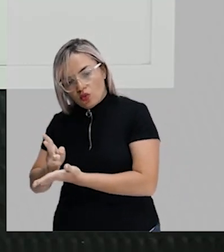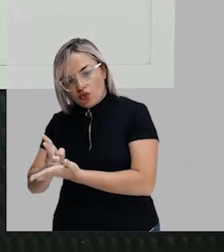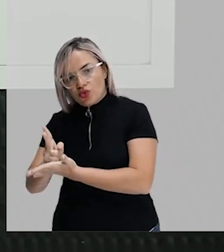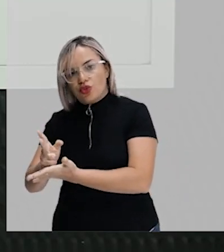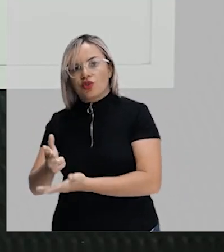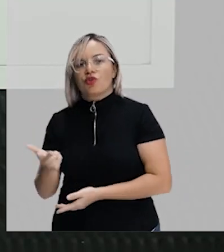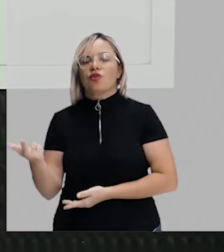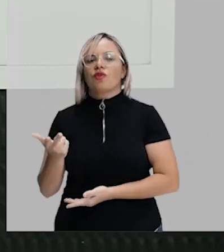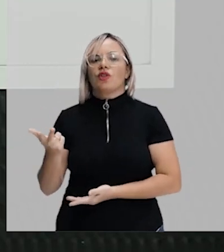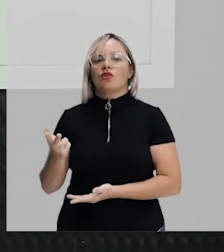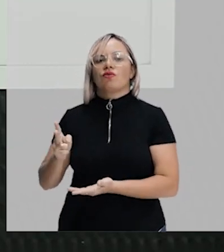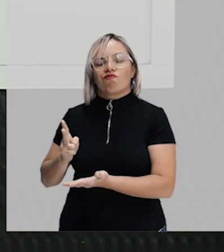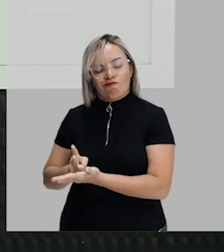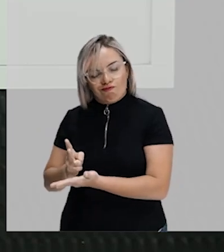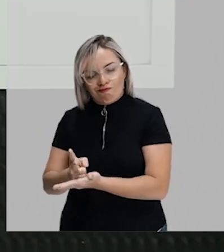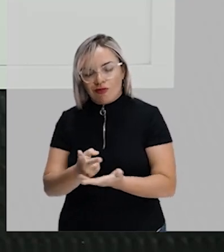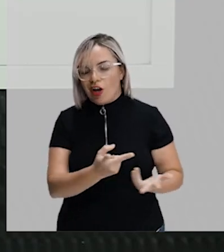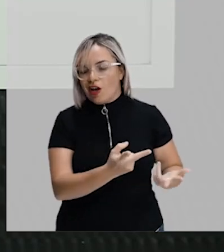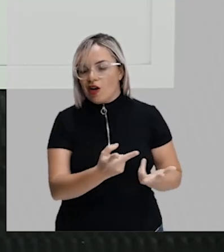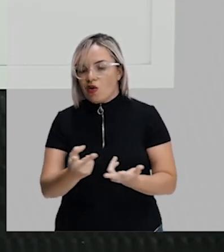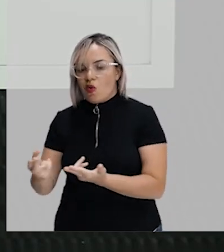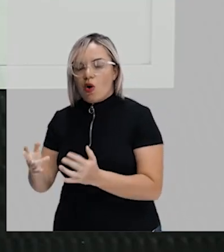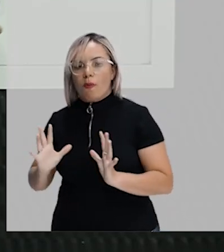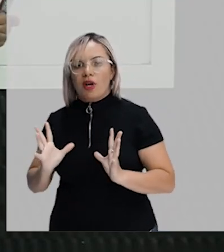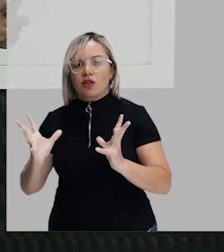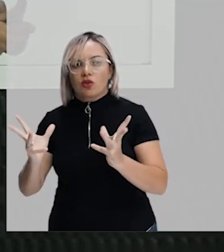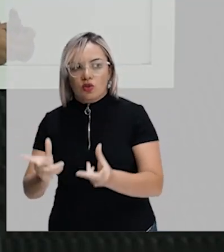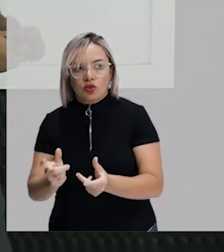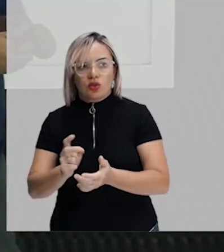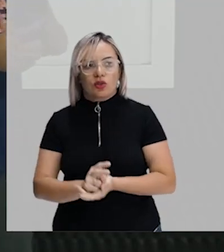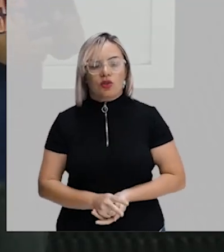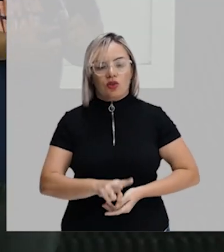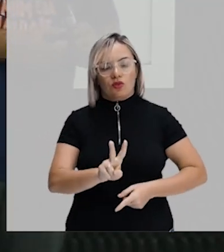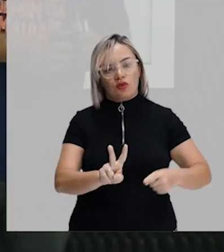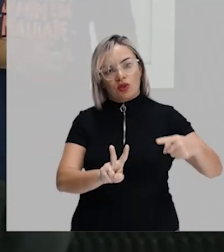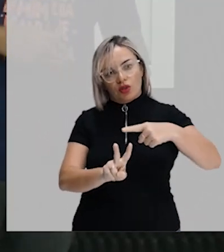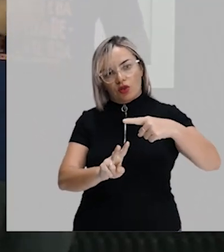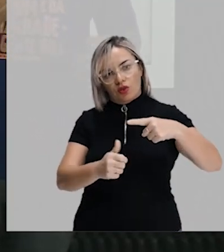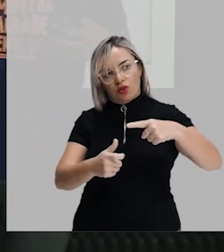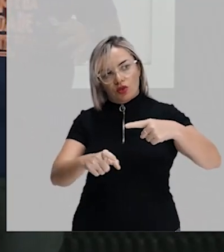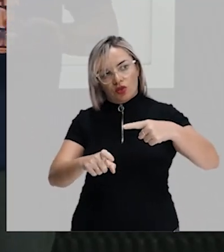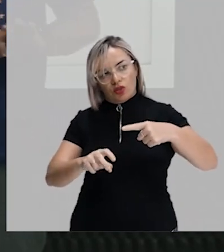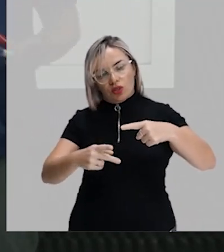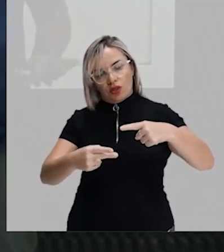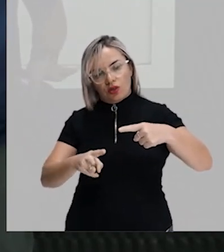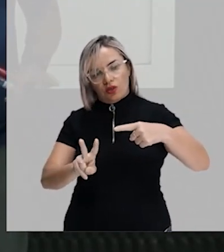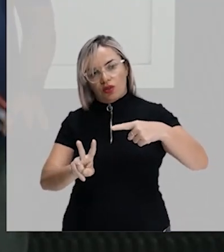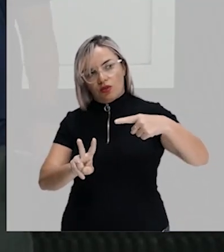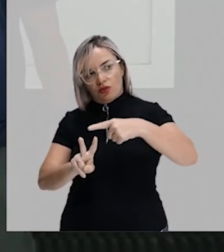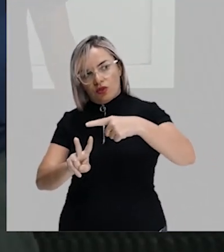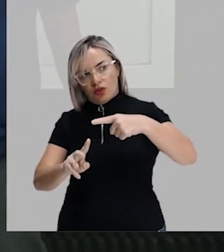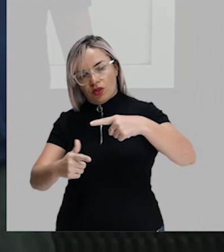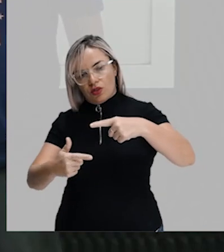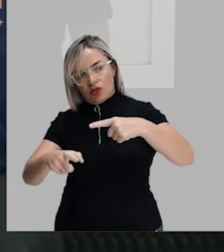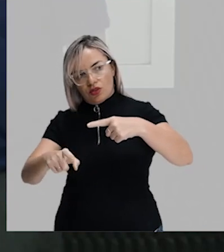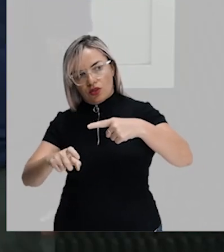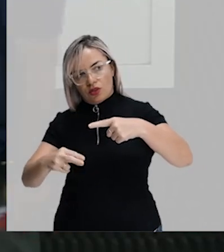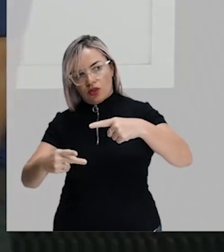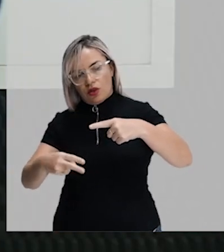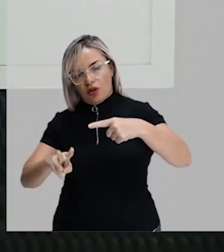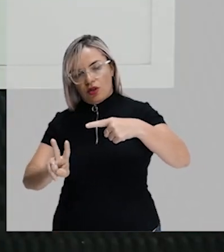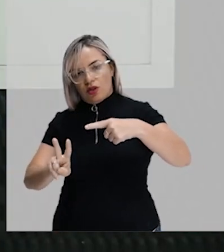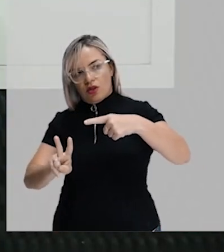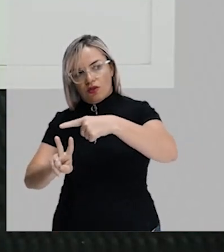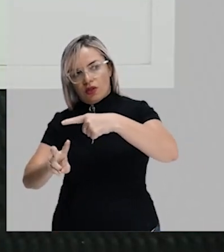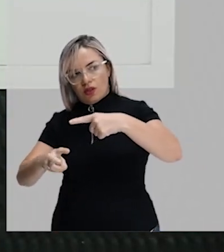constante, a velocidade ela é a mesma. Então, V1x é igual ao V2x, que é igual ao V3x, e por aí vai. Então,